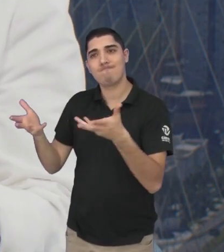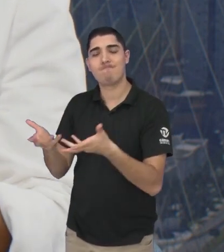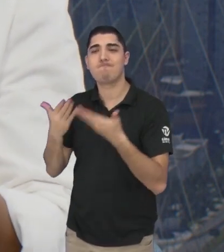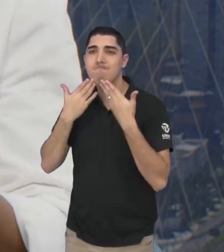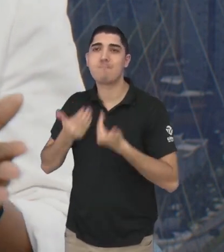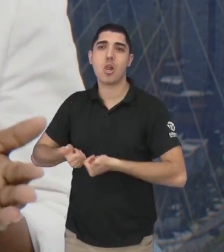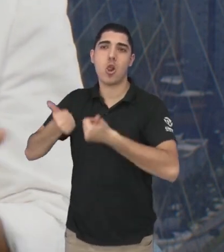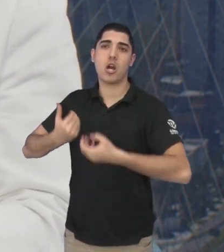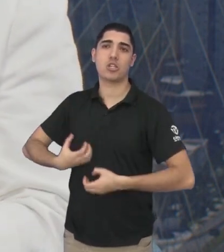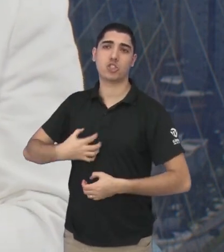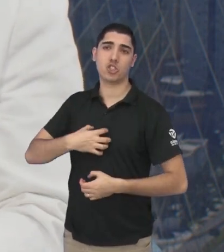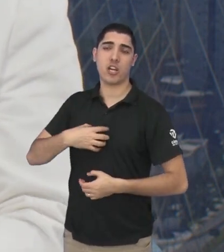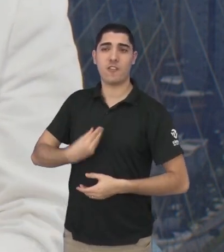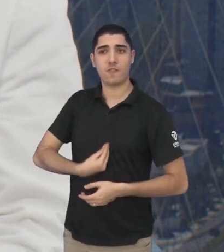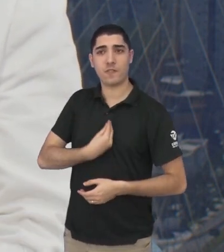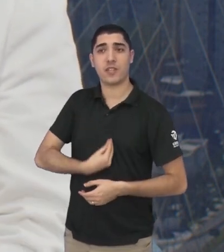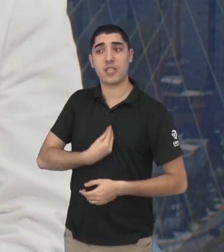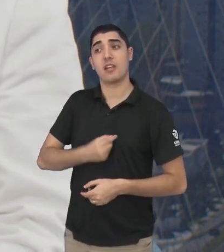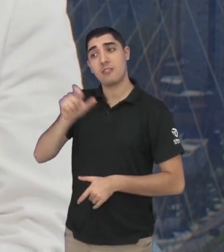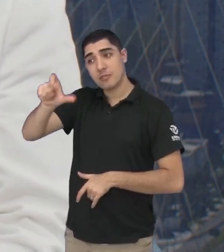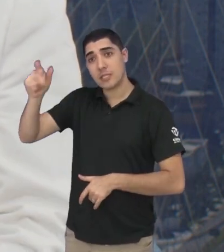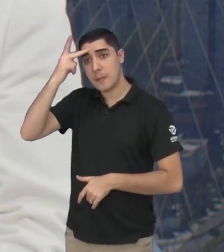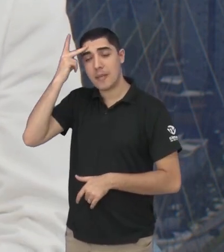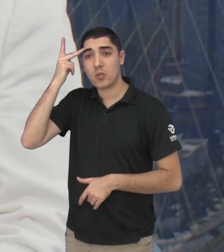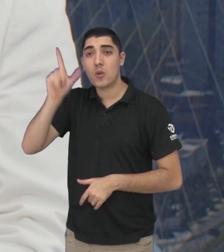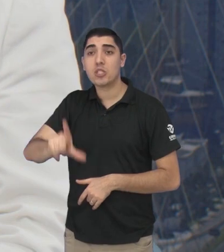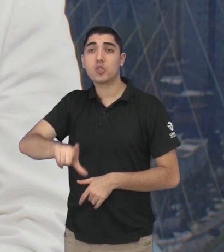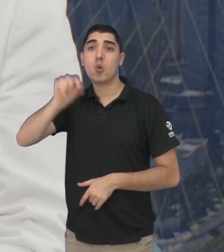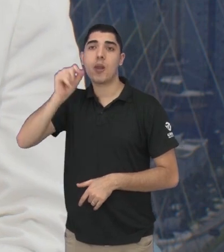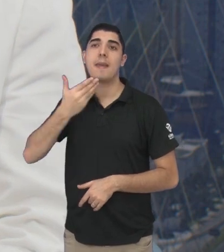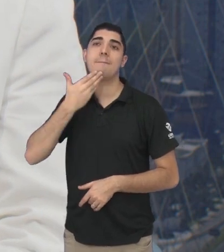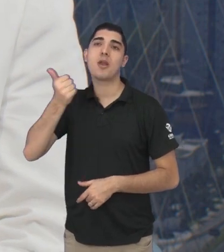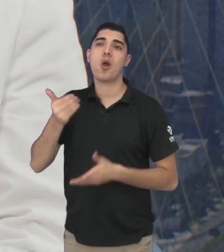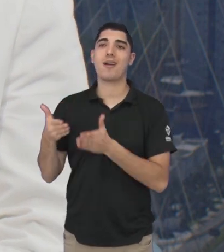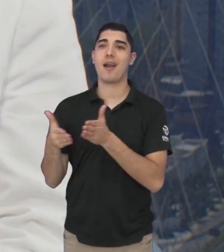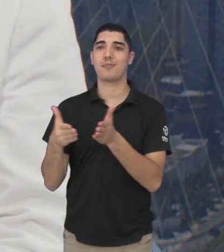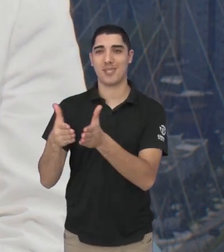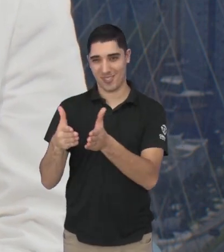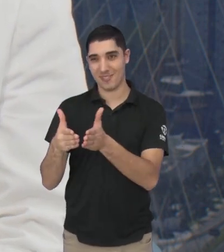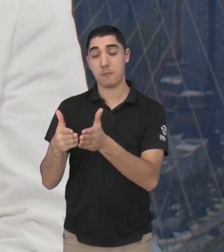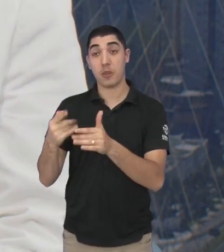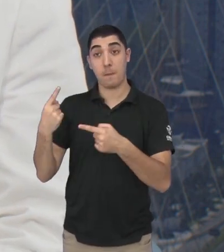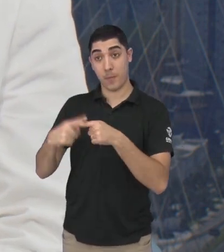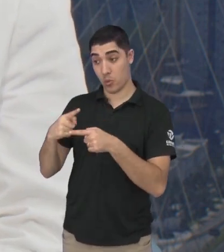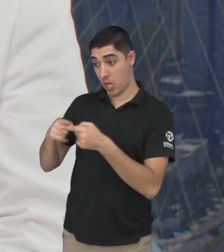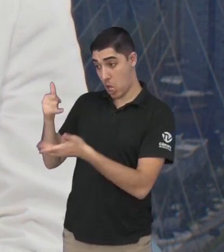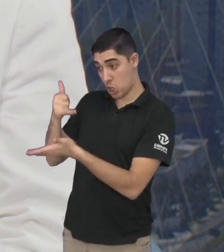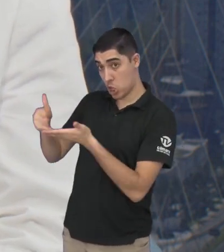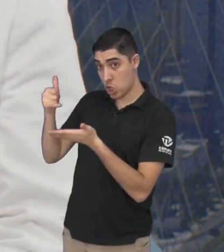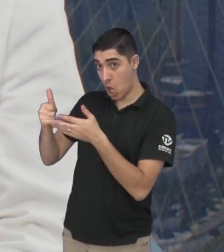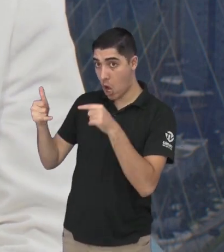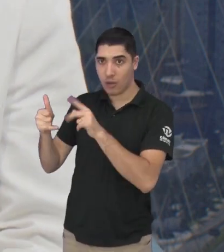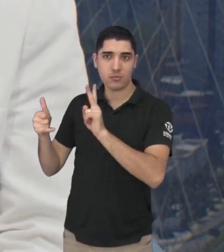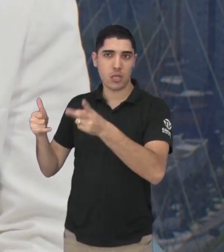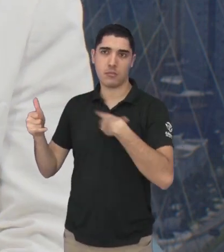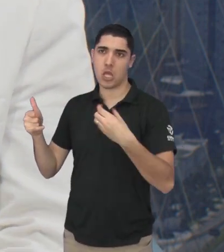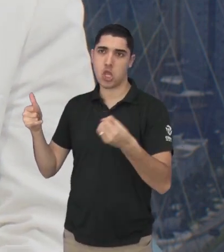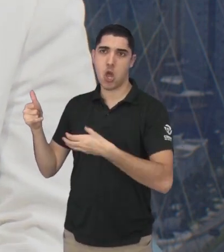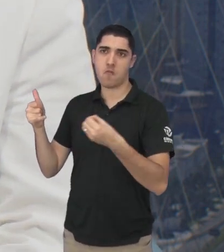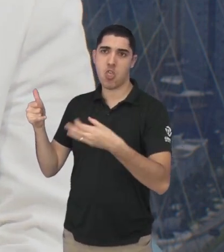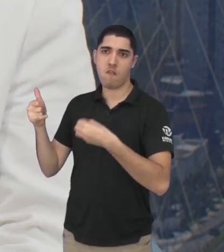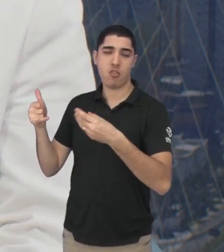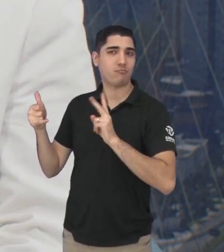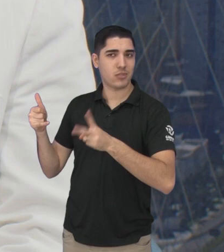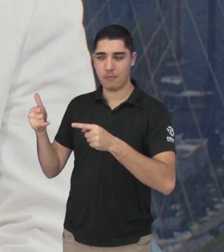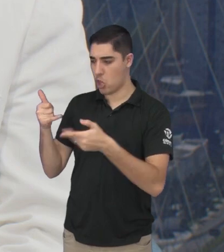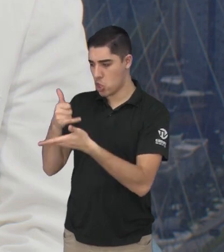você as oportunidades para você fazer sempre as melhores escolhas. Quando você fala em obsoleta, é porque a droga ela sempre está inovando,